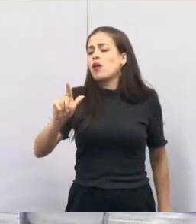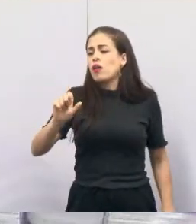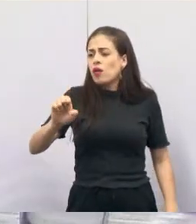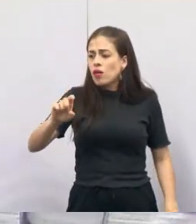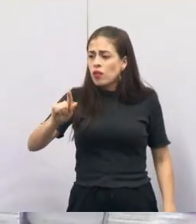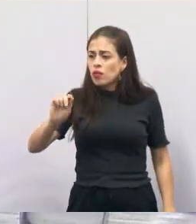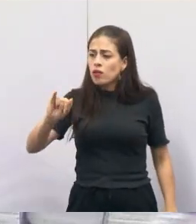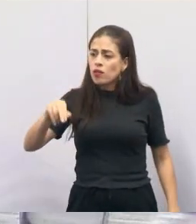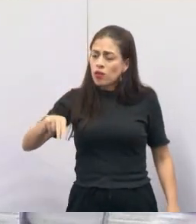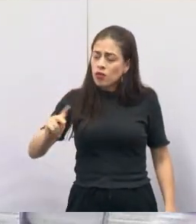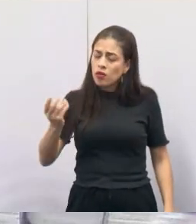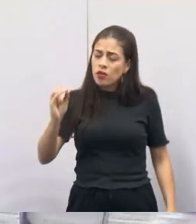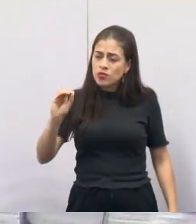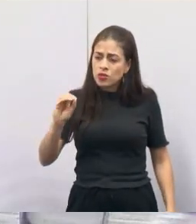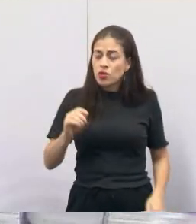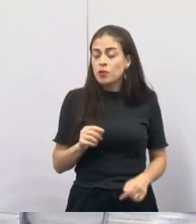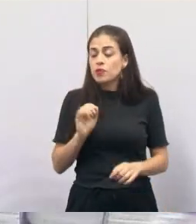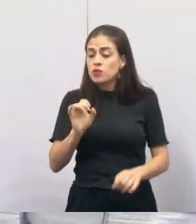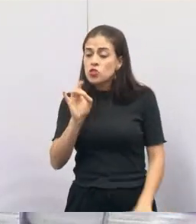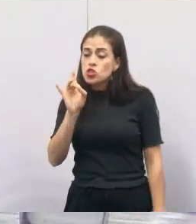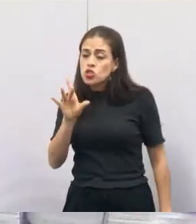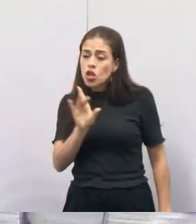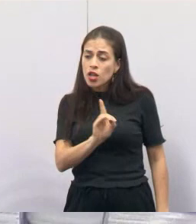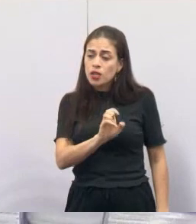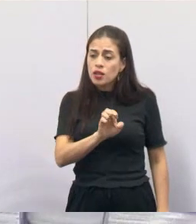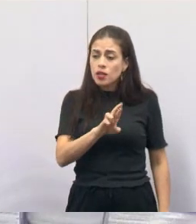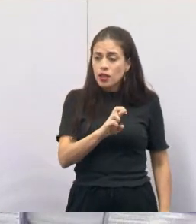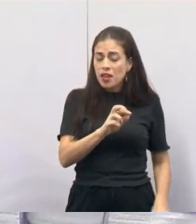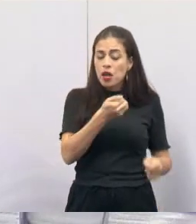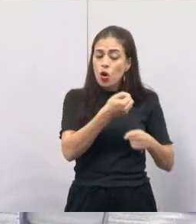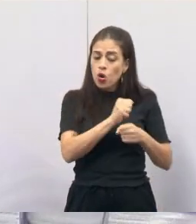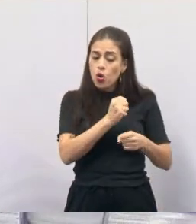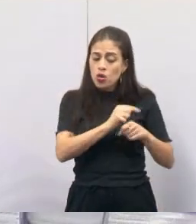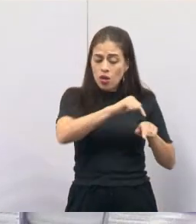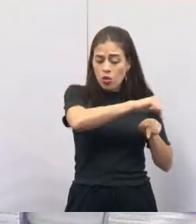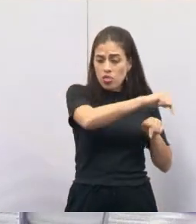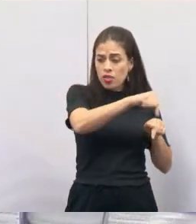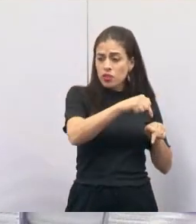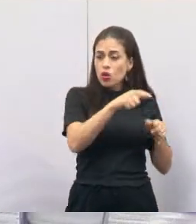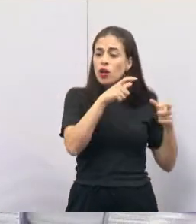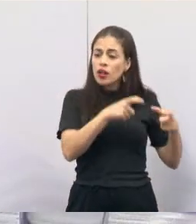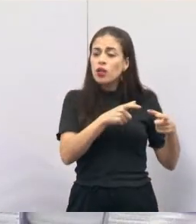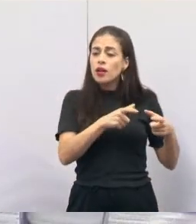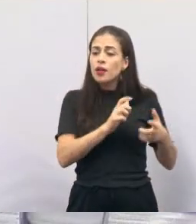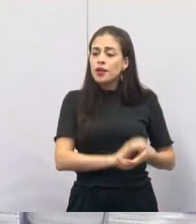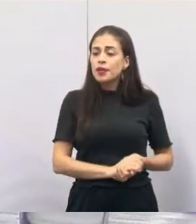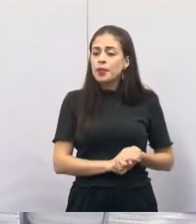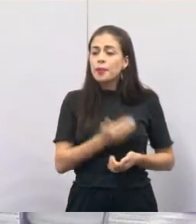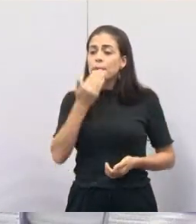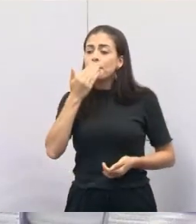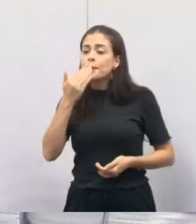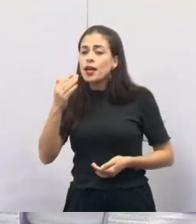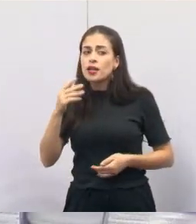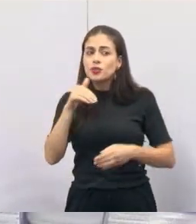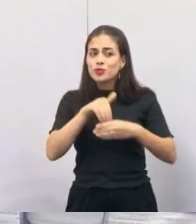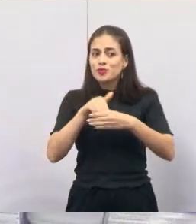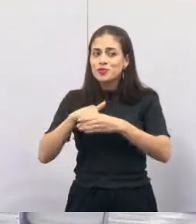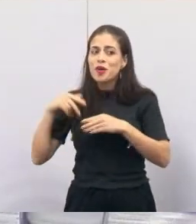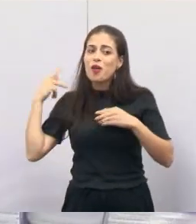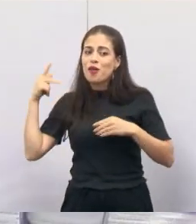a DR fazer essa rotatória naquele local ali. Então, peço o voto favorável dos vereadores.